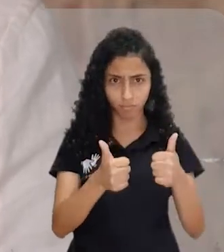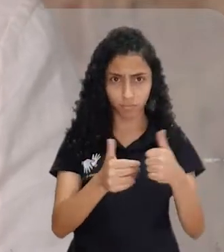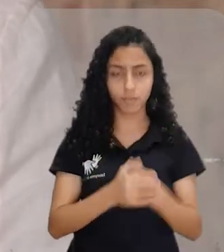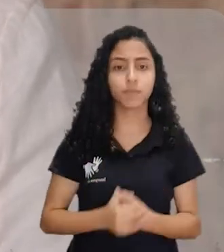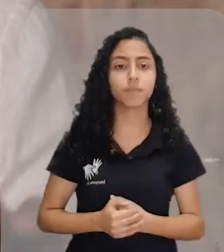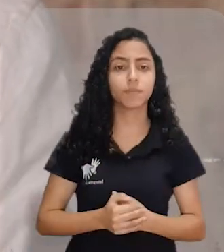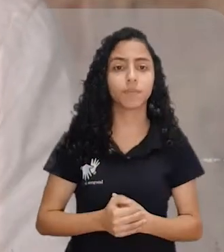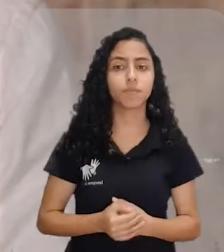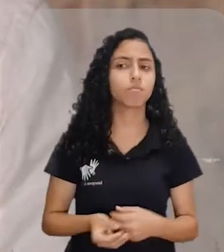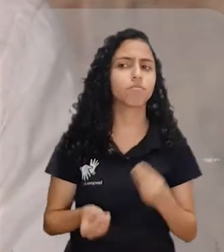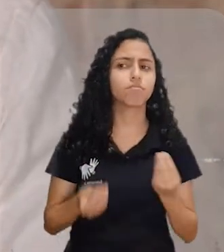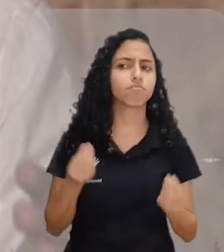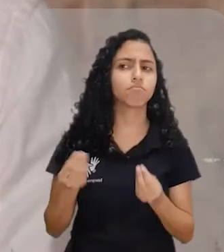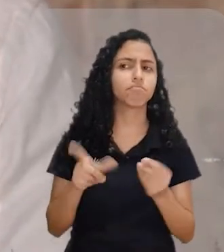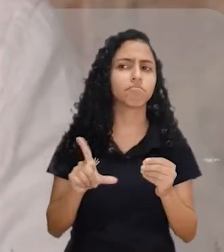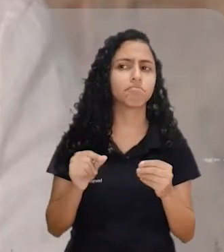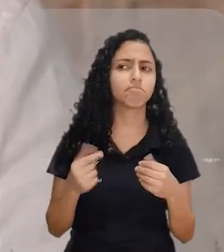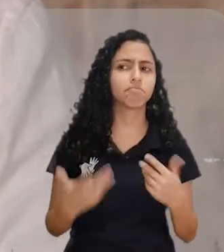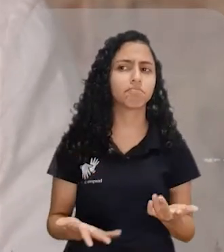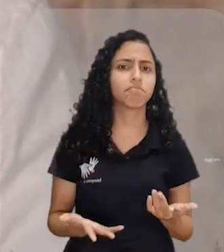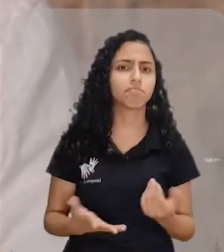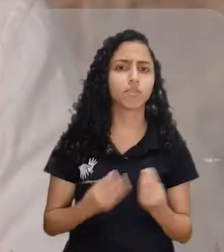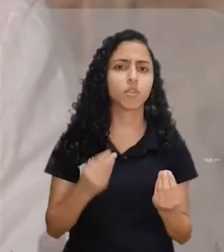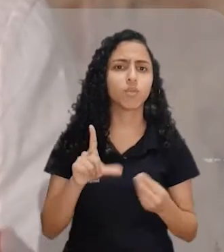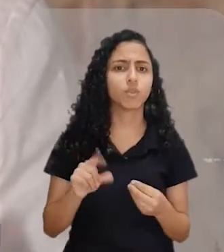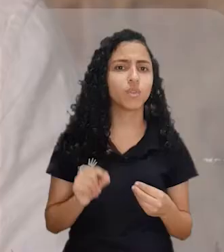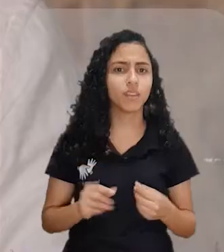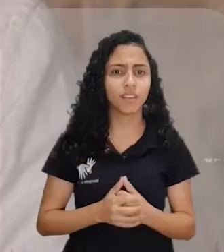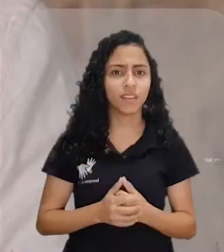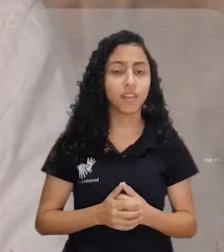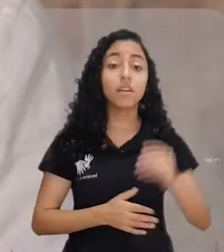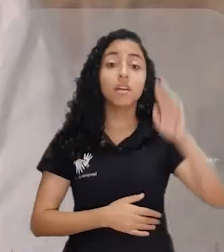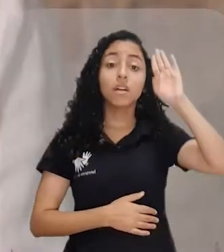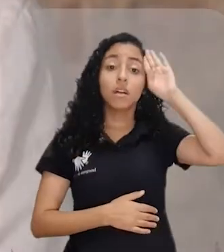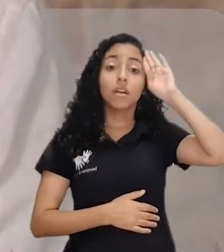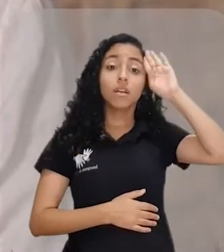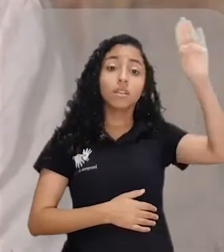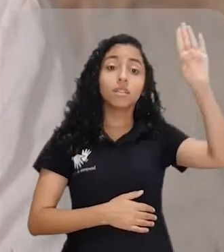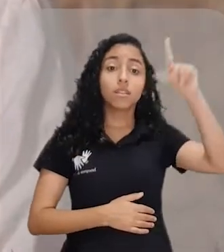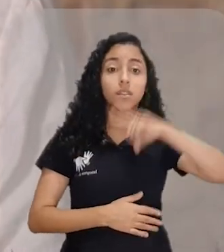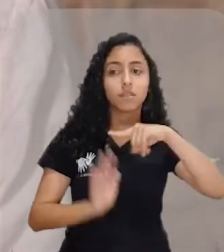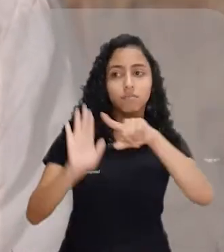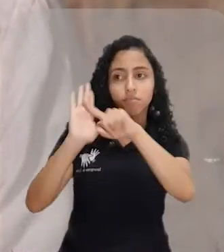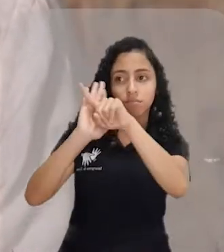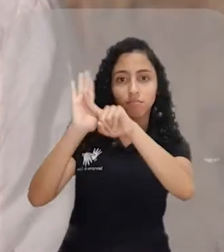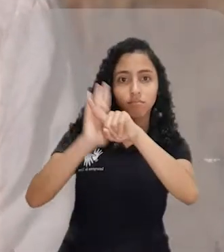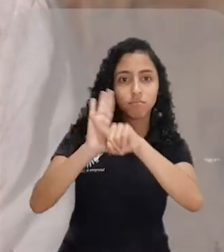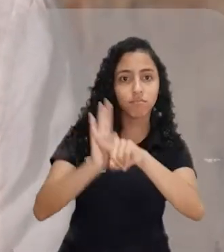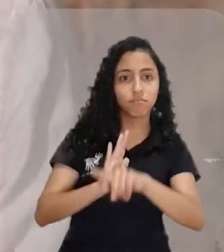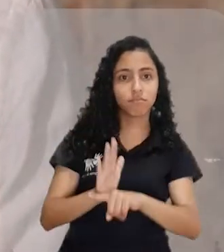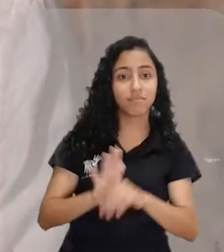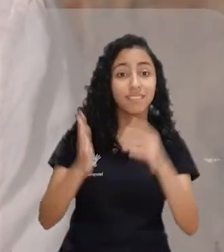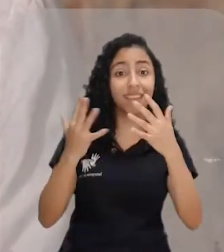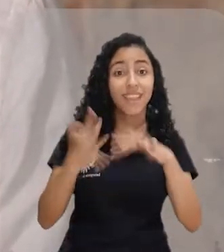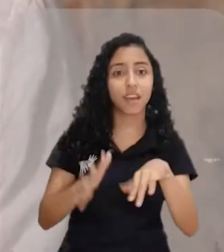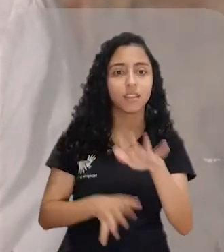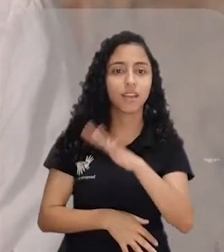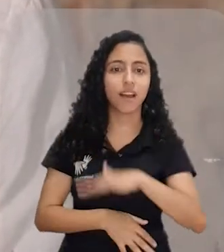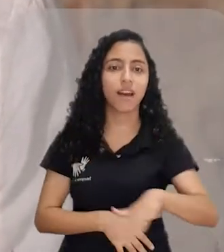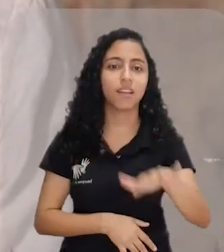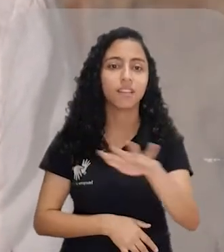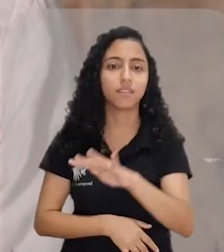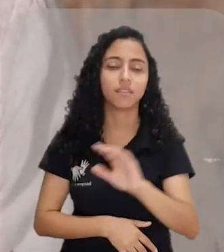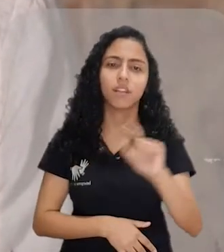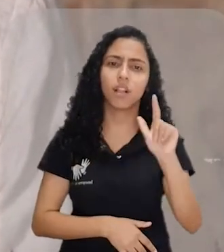dessas técnicas. Bom, a escolha dessa técnica, como é que eu vou escolher a técnica, então? Ela é primordialmente baseada no diagnóstico